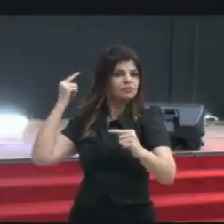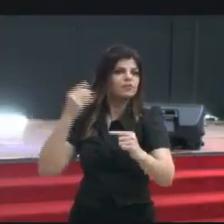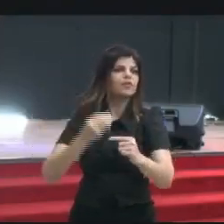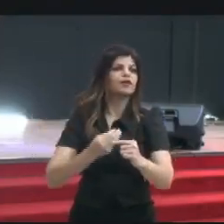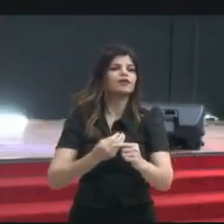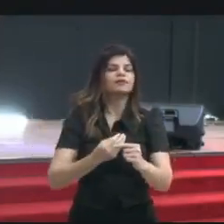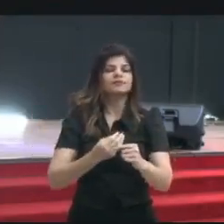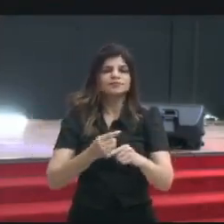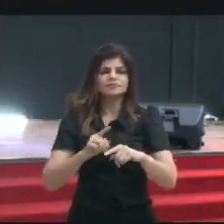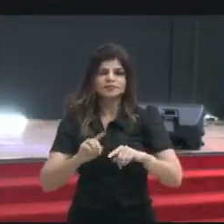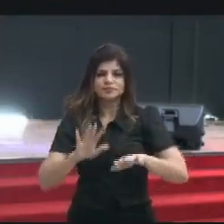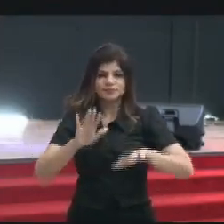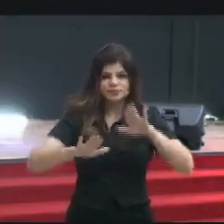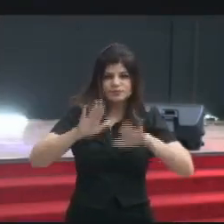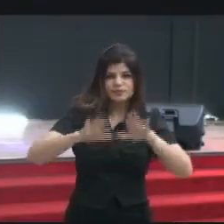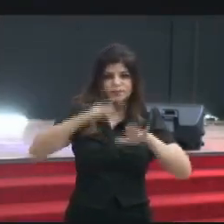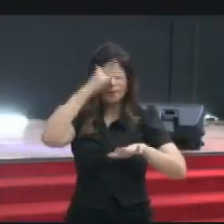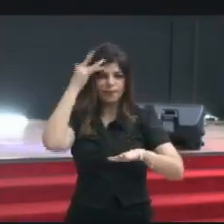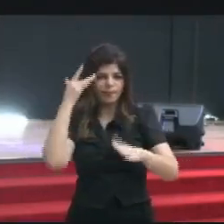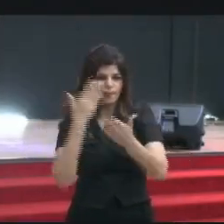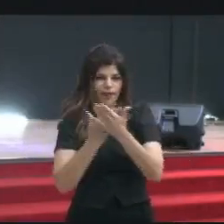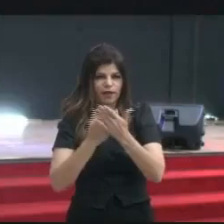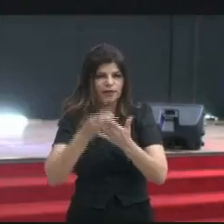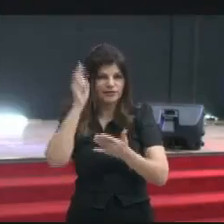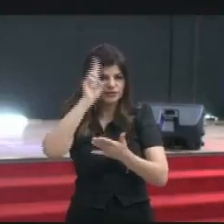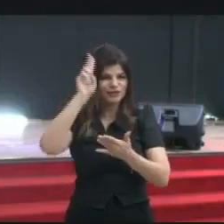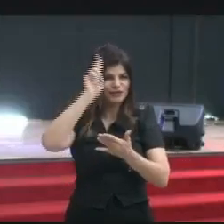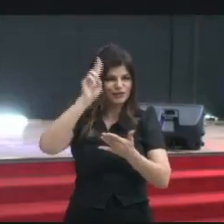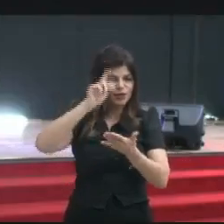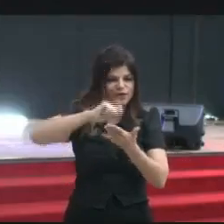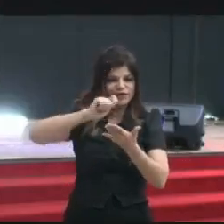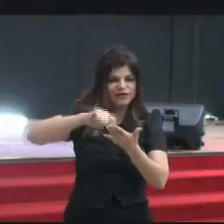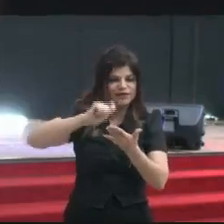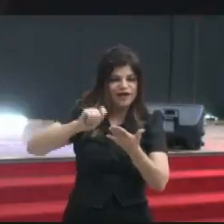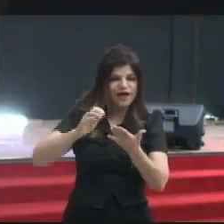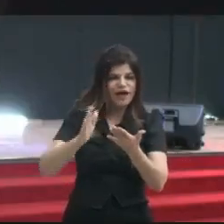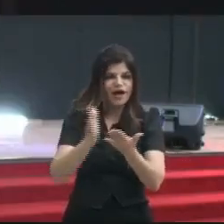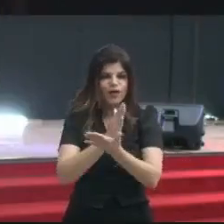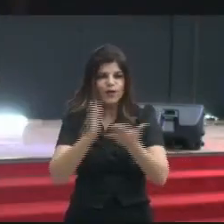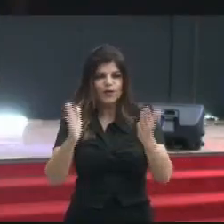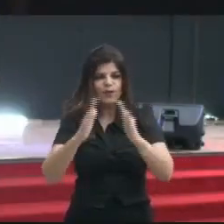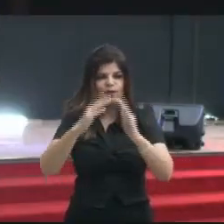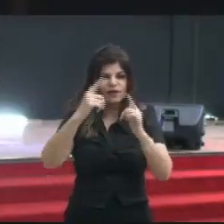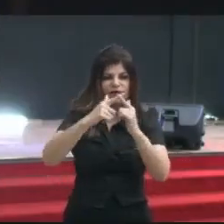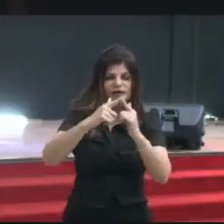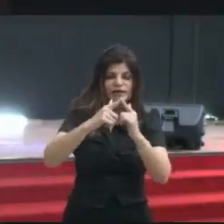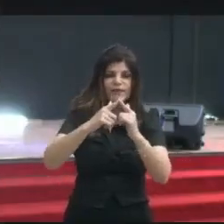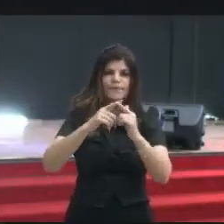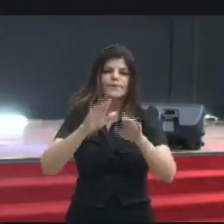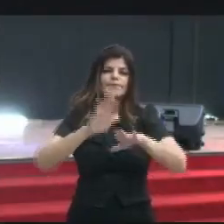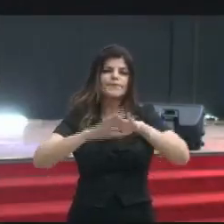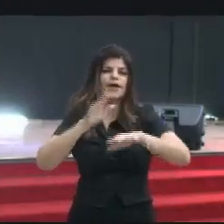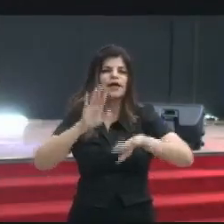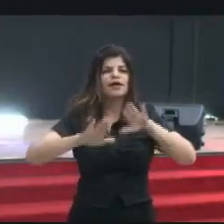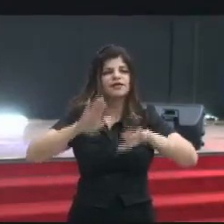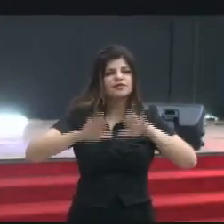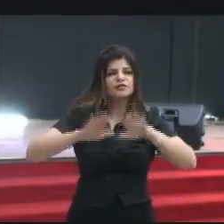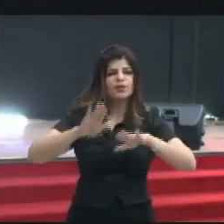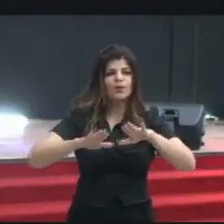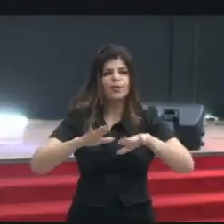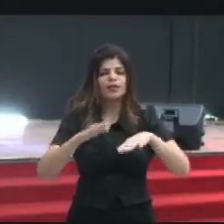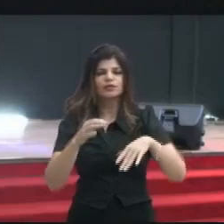eles calculam, alguns historiadores, que a igreja nos primeiros dias, ela alcançou pelo